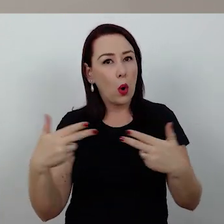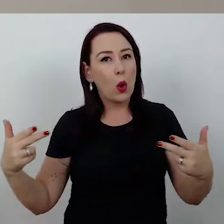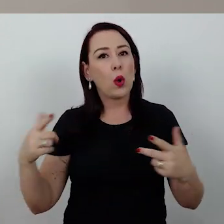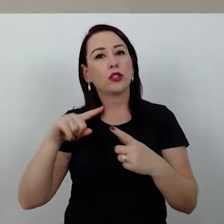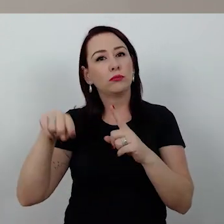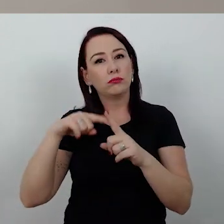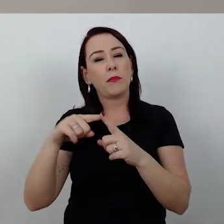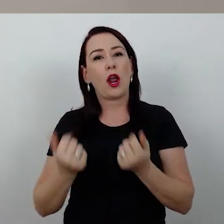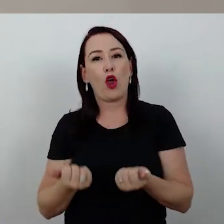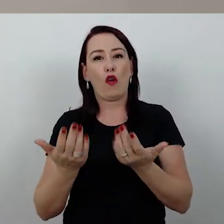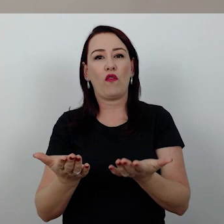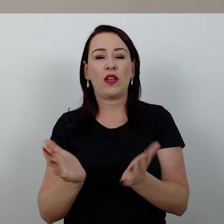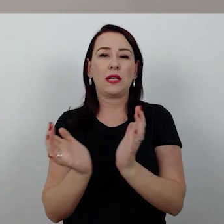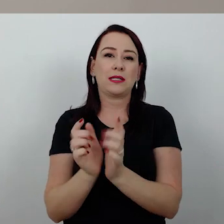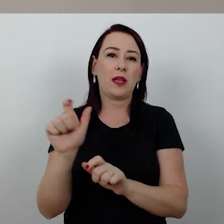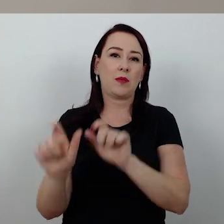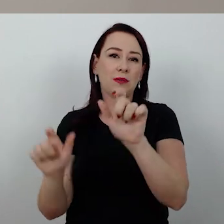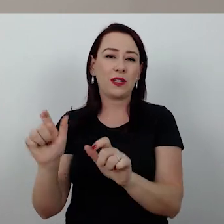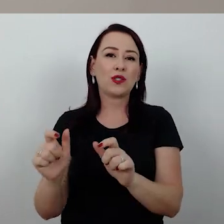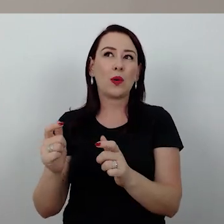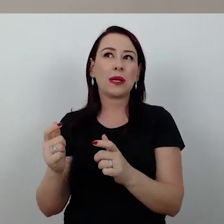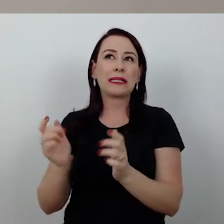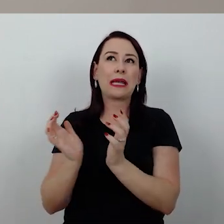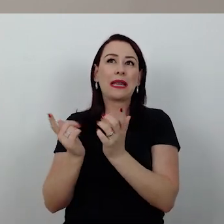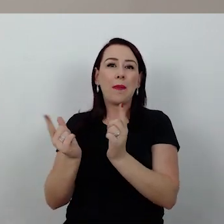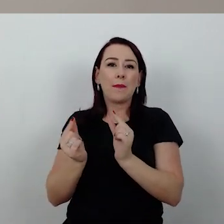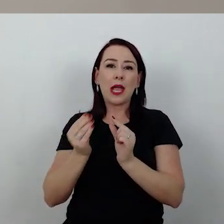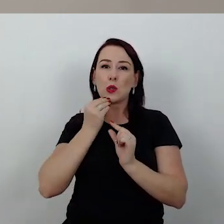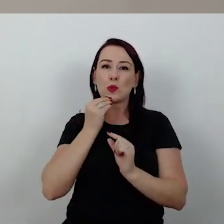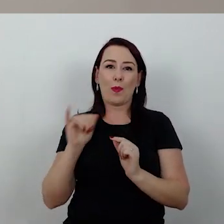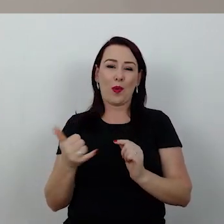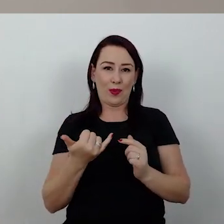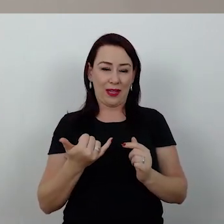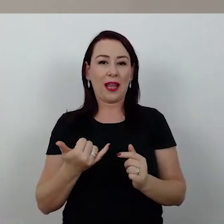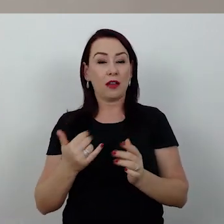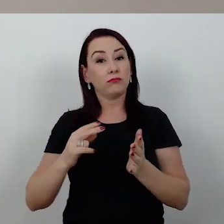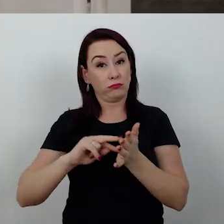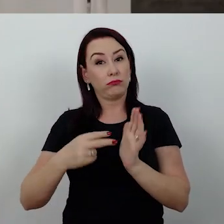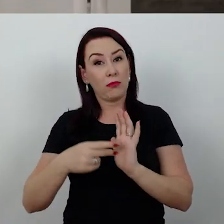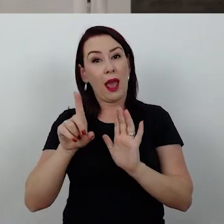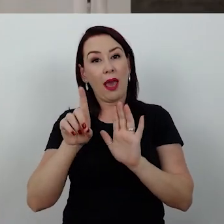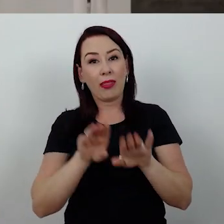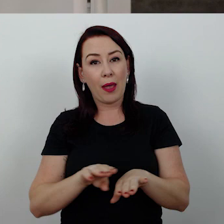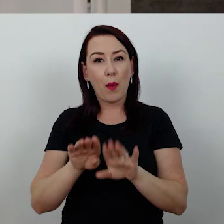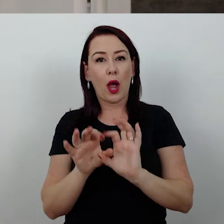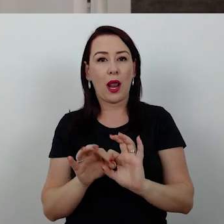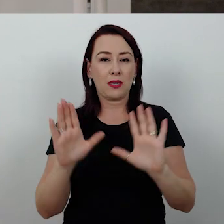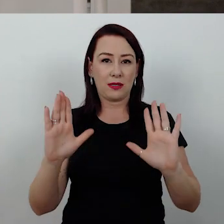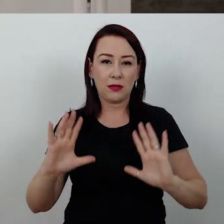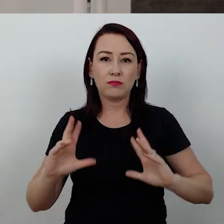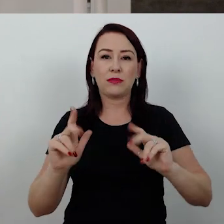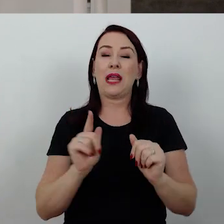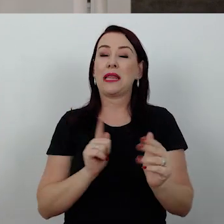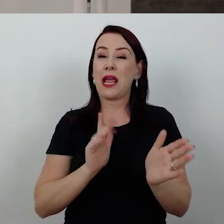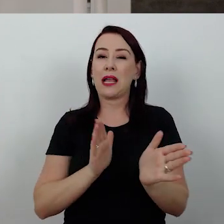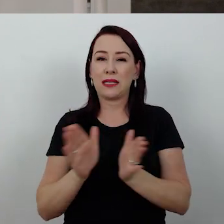enfim, voltadas para a população menos privilegiada, né, que tem menos acesso. Então, a gente pensa em democratização do